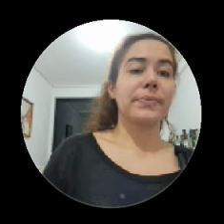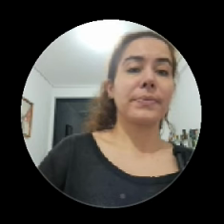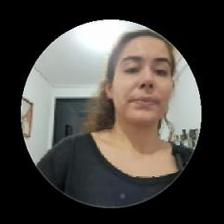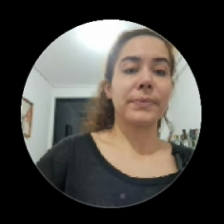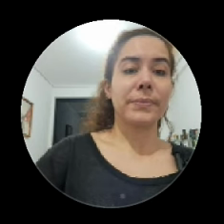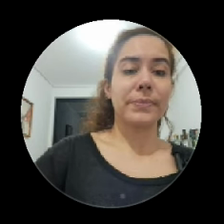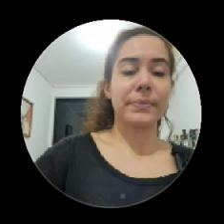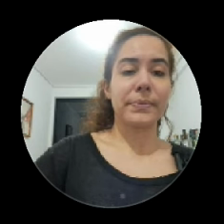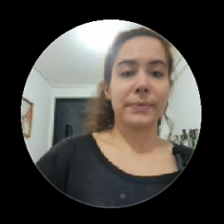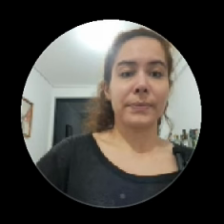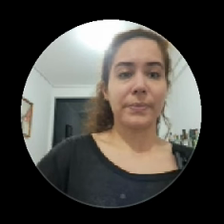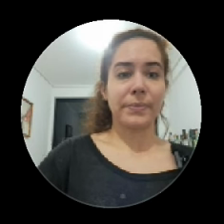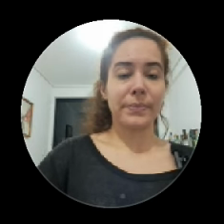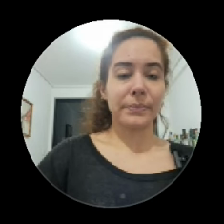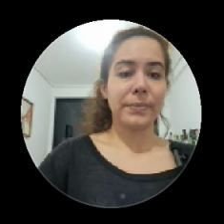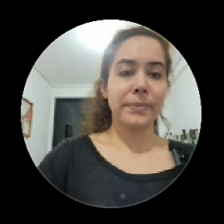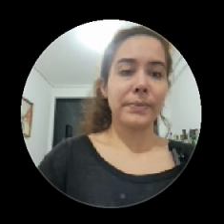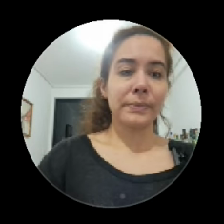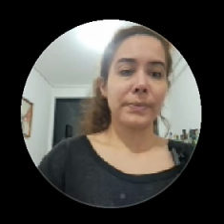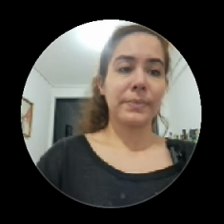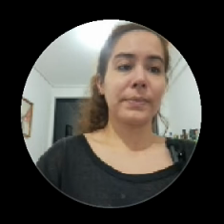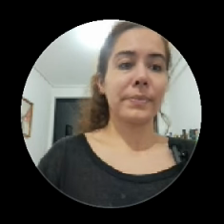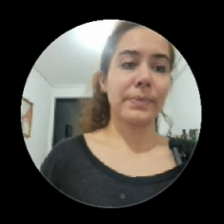gente tá tudo. Vambora.